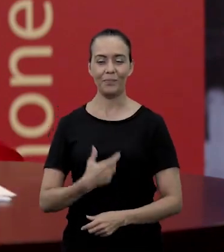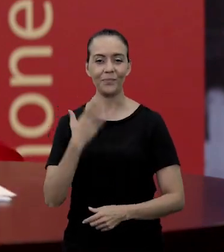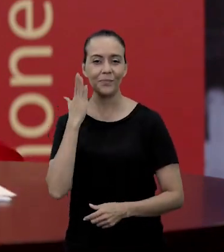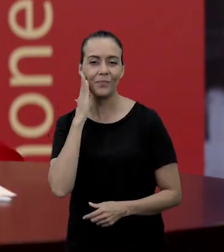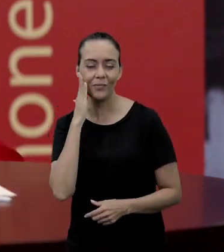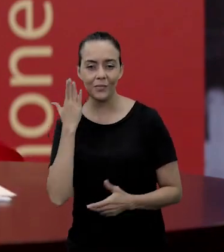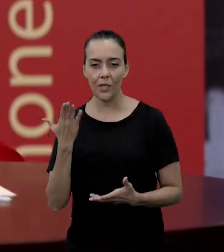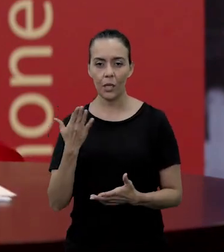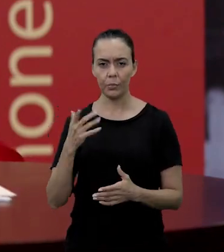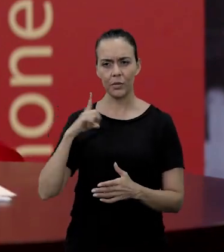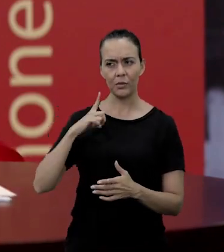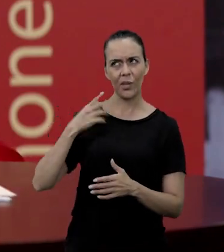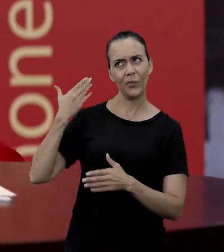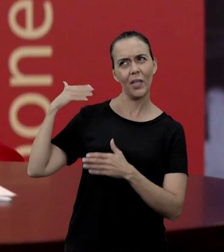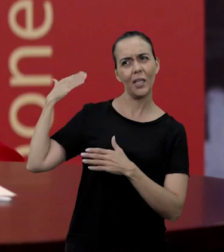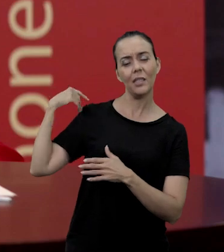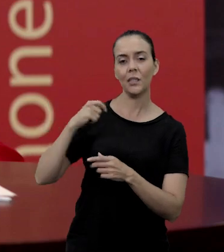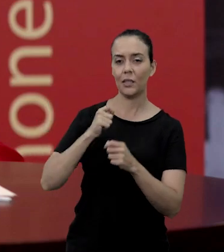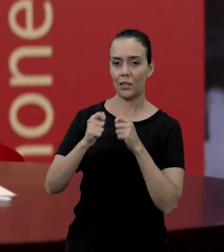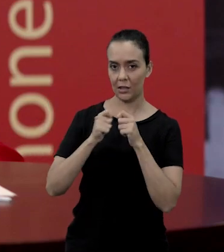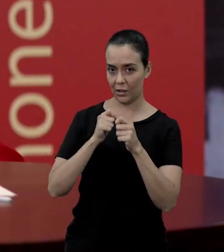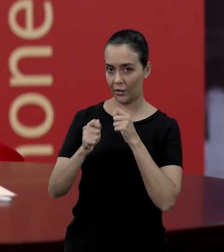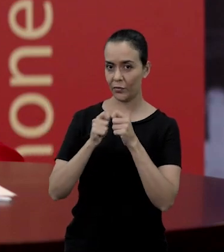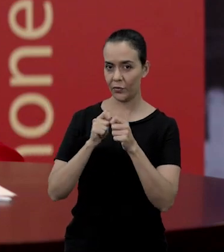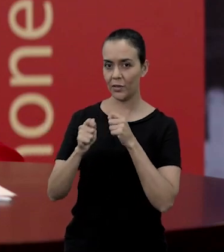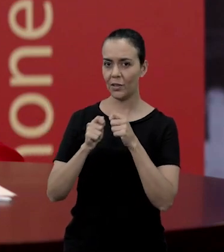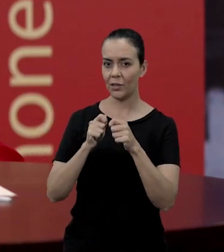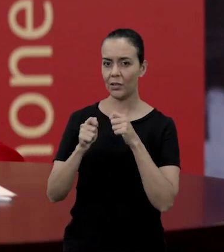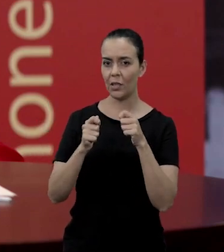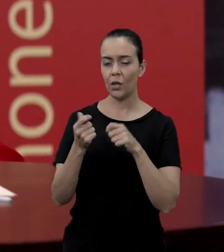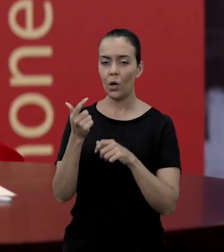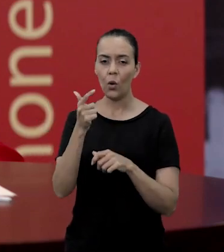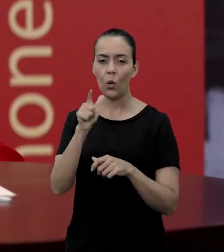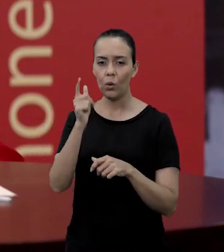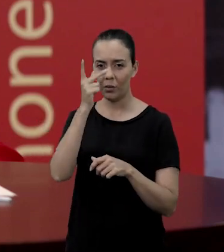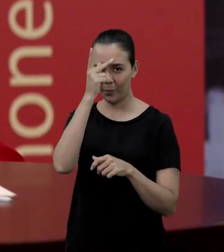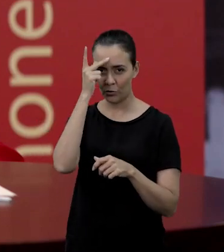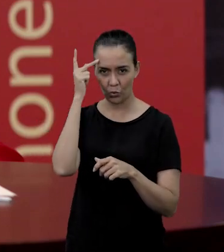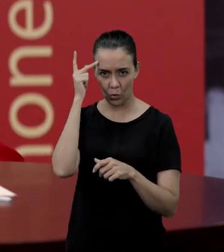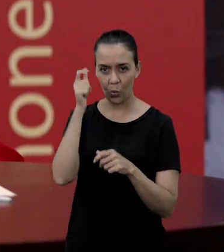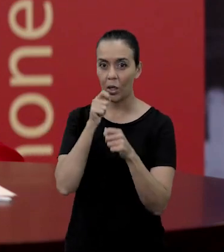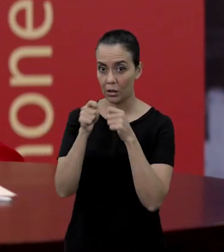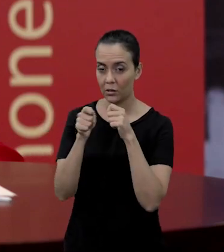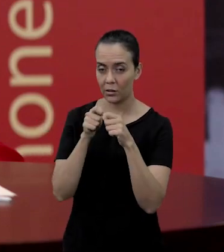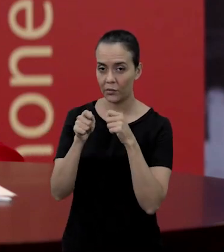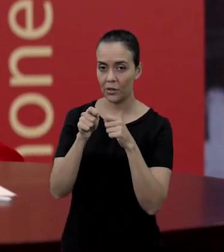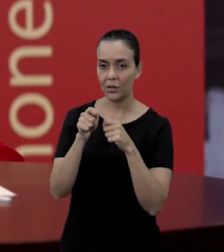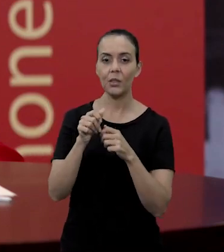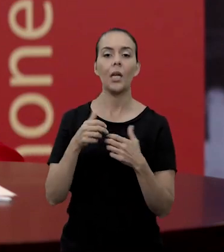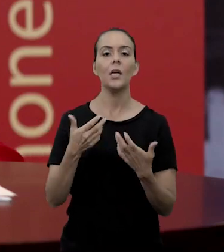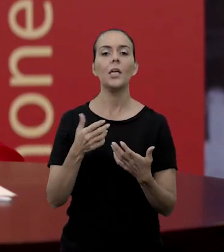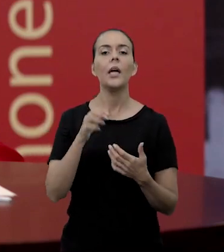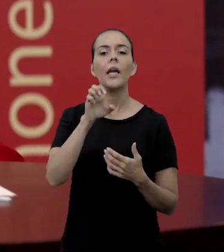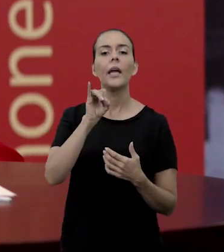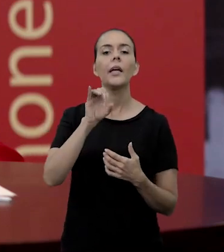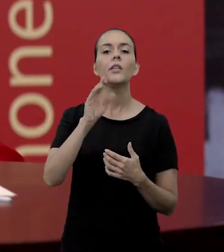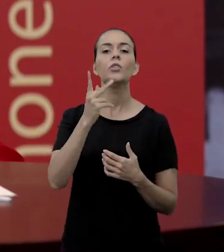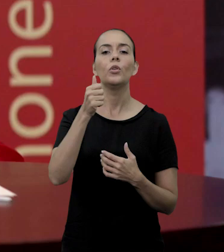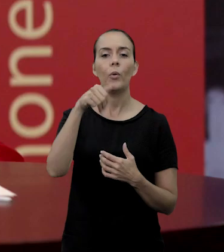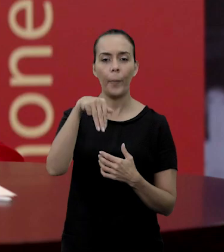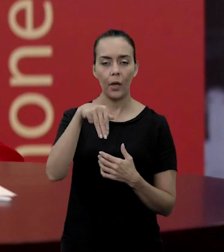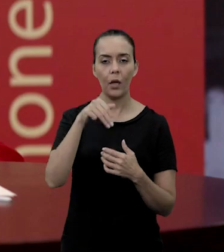longa entrevista que foi feita com Eichmann. E aí ela diz o seguinte,